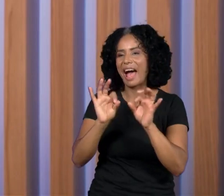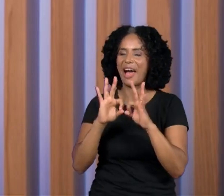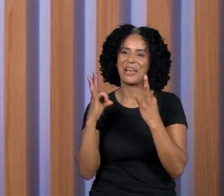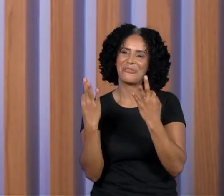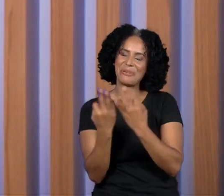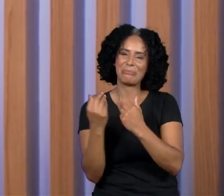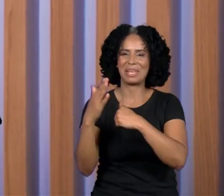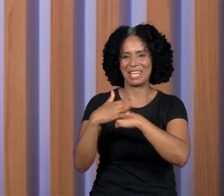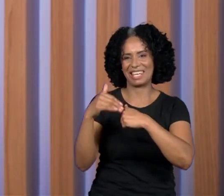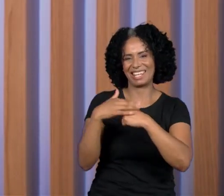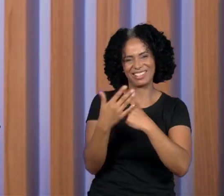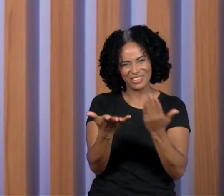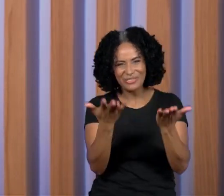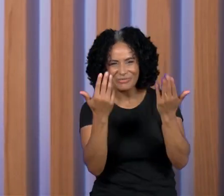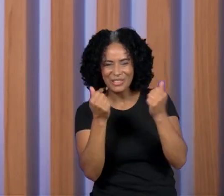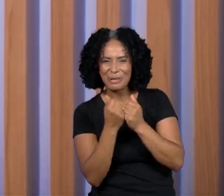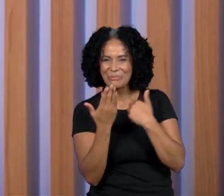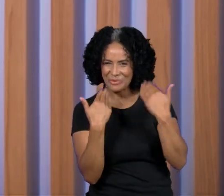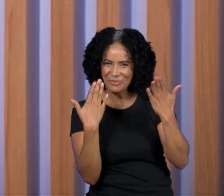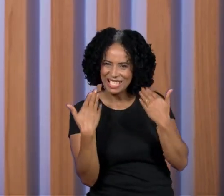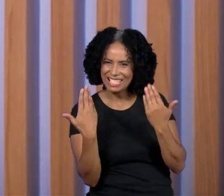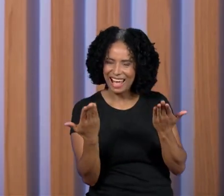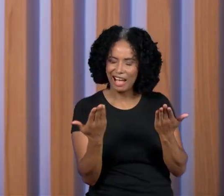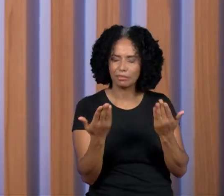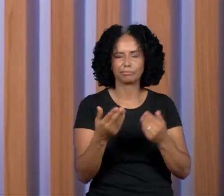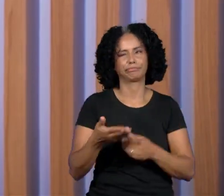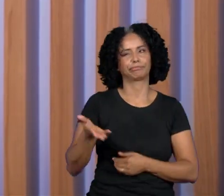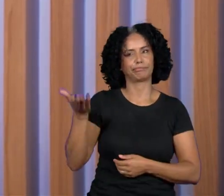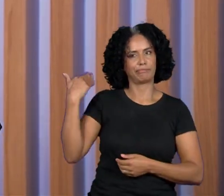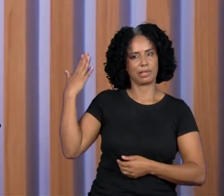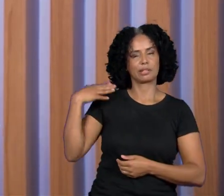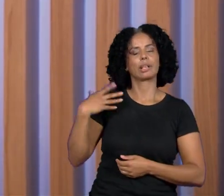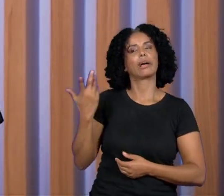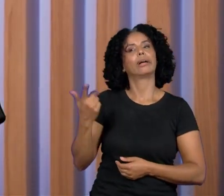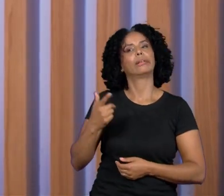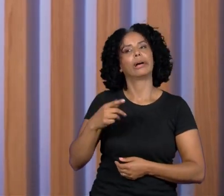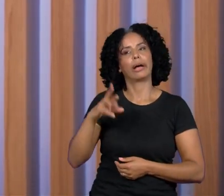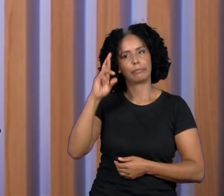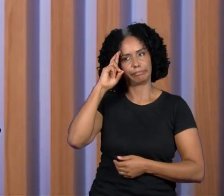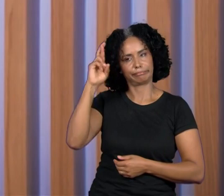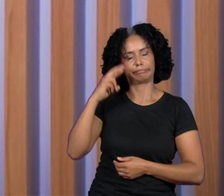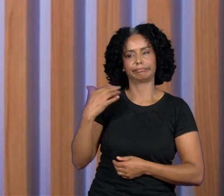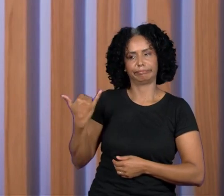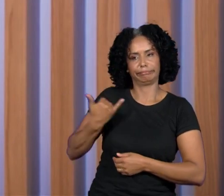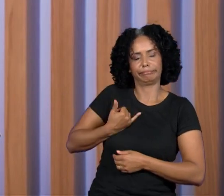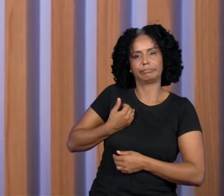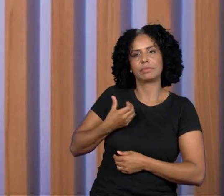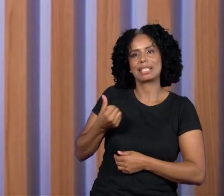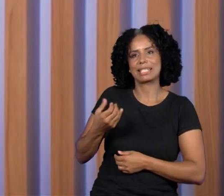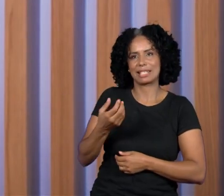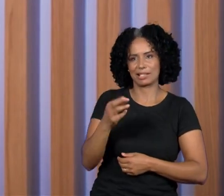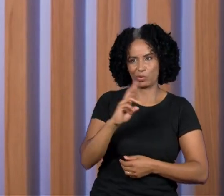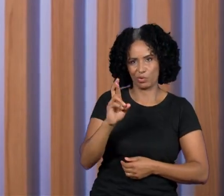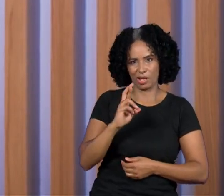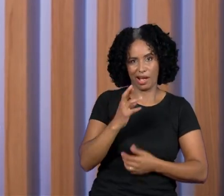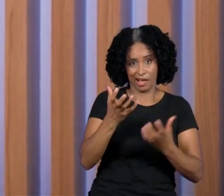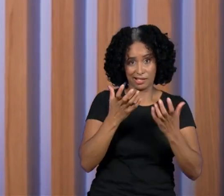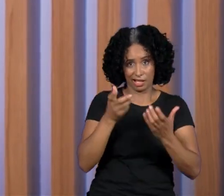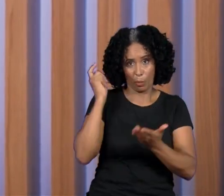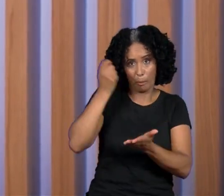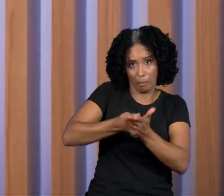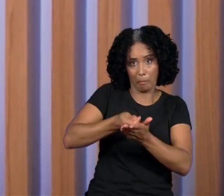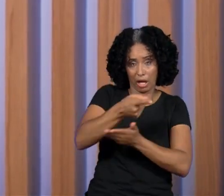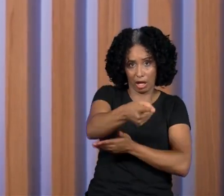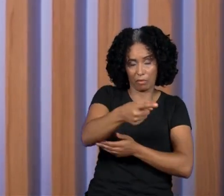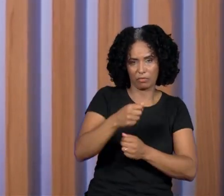Né, vamos aqui, vamos se ajeitar? Minha patroa falou o seguinte para mim na época, quando veio, ela me dava R$600. E ela falou, Ediane, eu vou pagar lá para